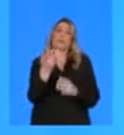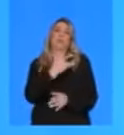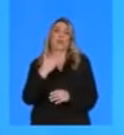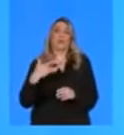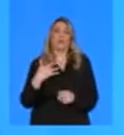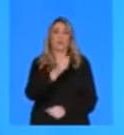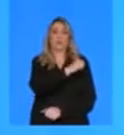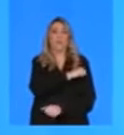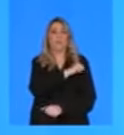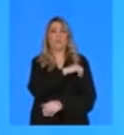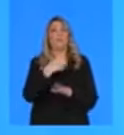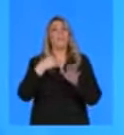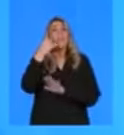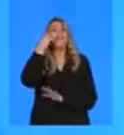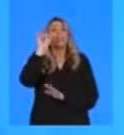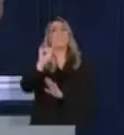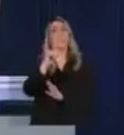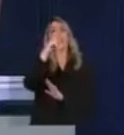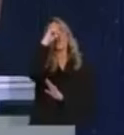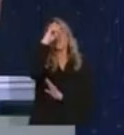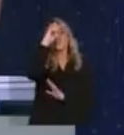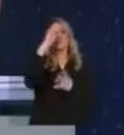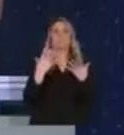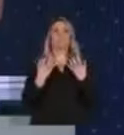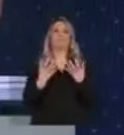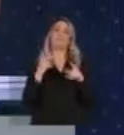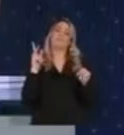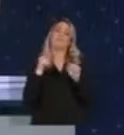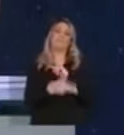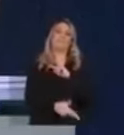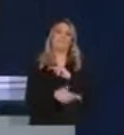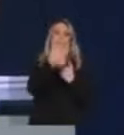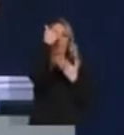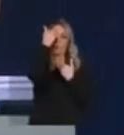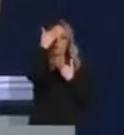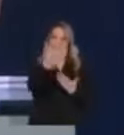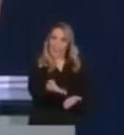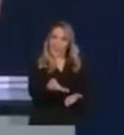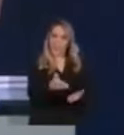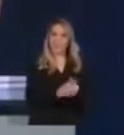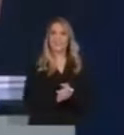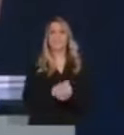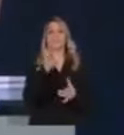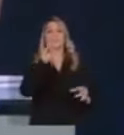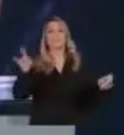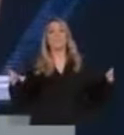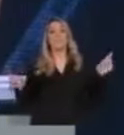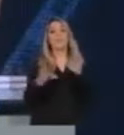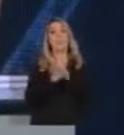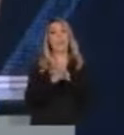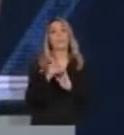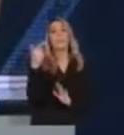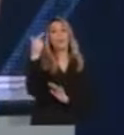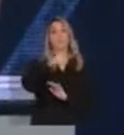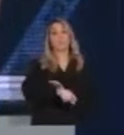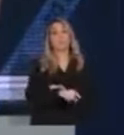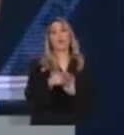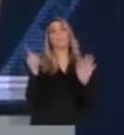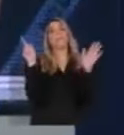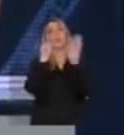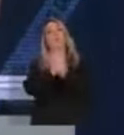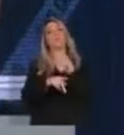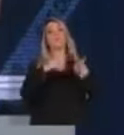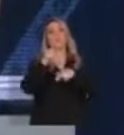Rio de Janeiro e evitar esses hospitais que são s Obrigada candidat chegamos assim a final de mais uma rodada rodada de perguntas da